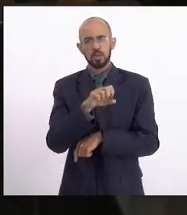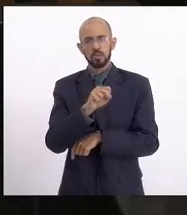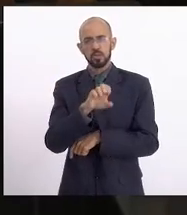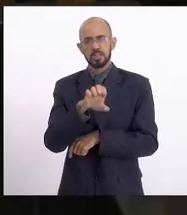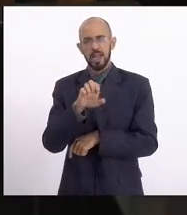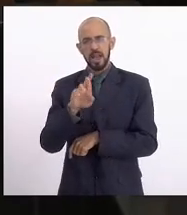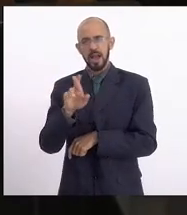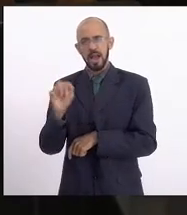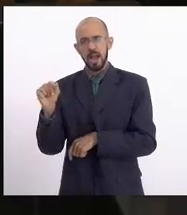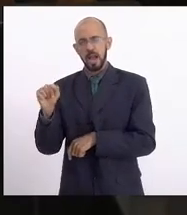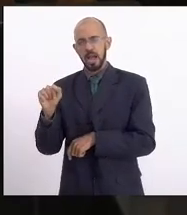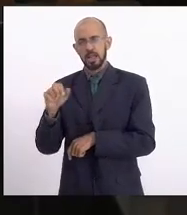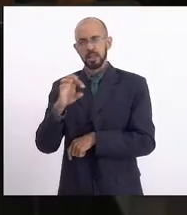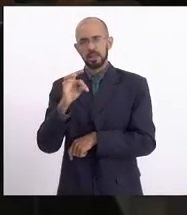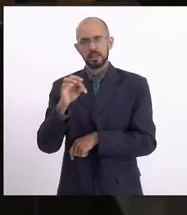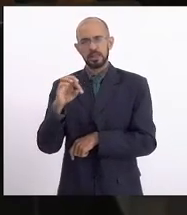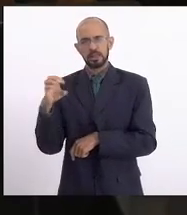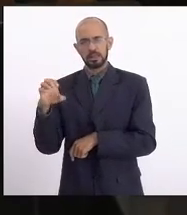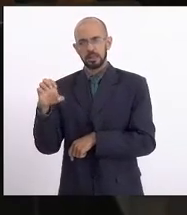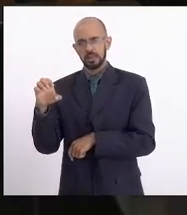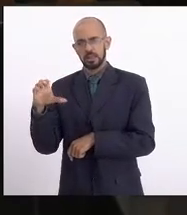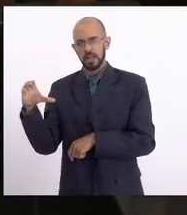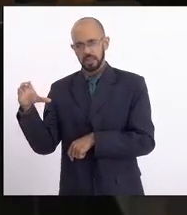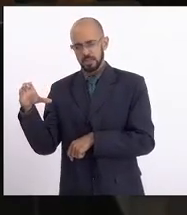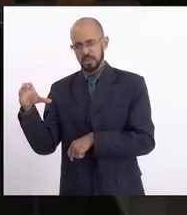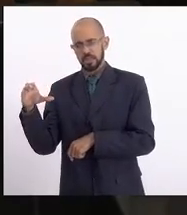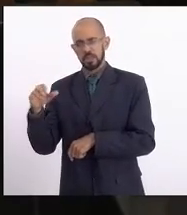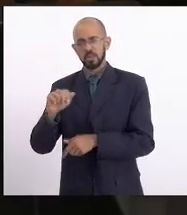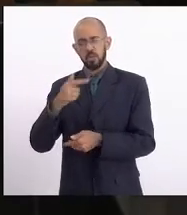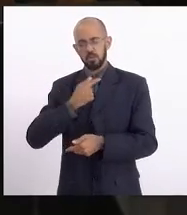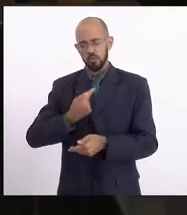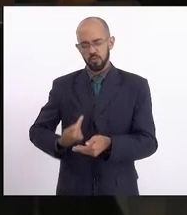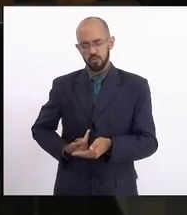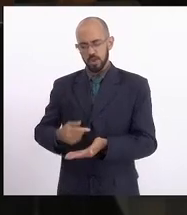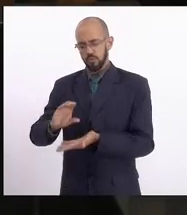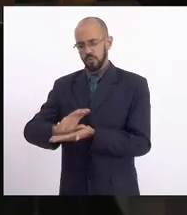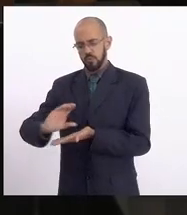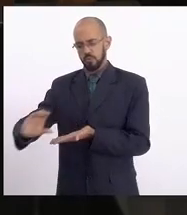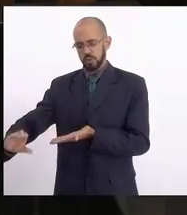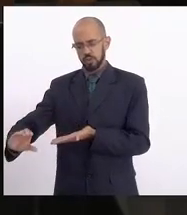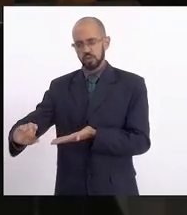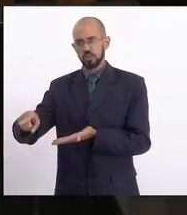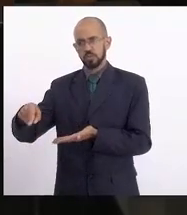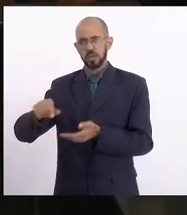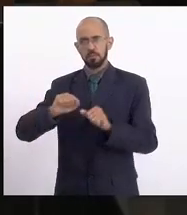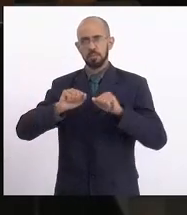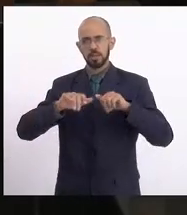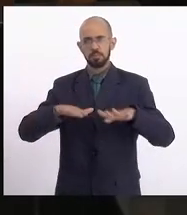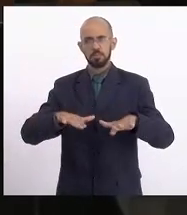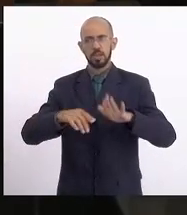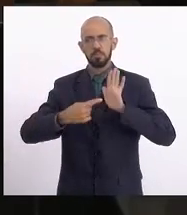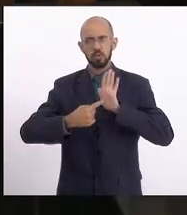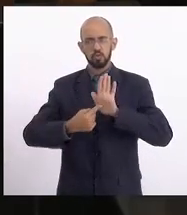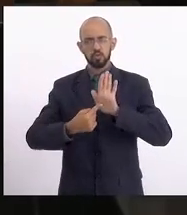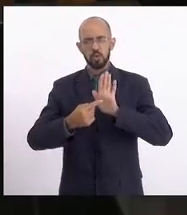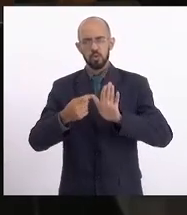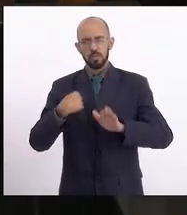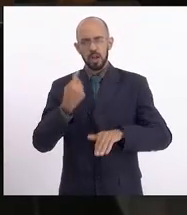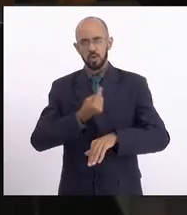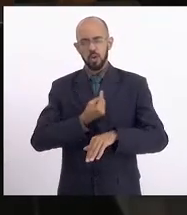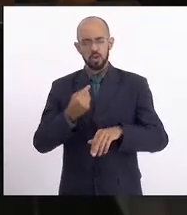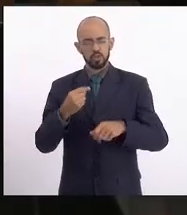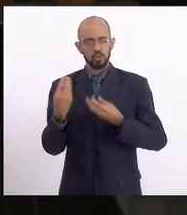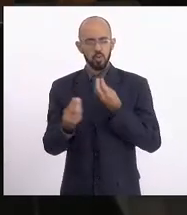investindo em várias áreas, eu penso que a pandemia mostrou para nós o